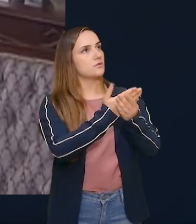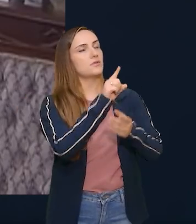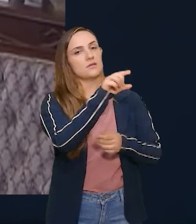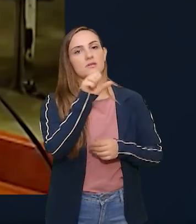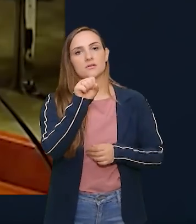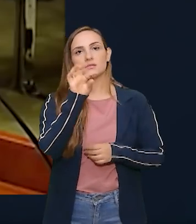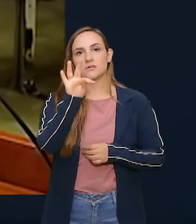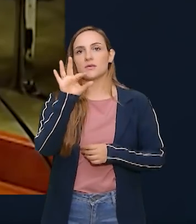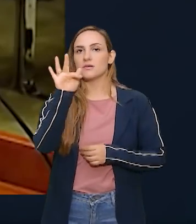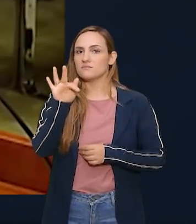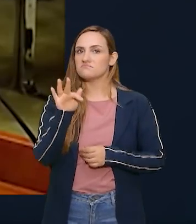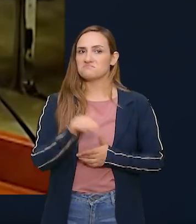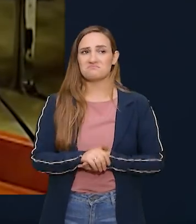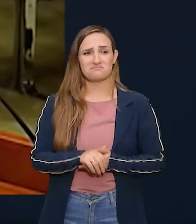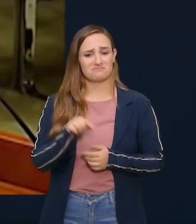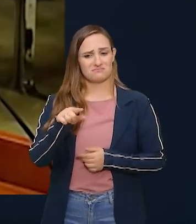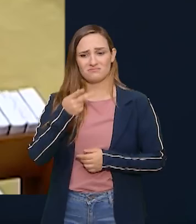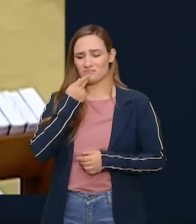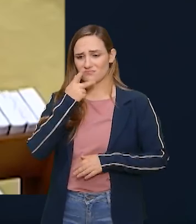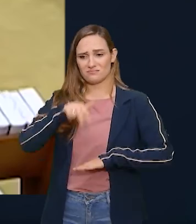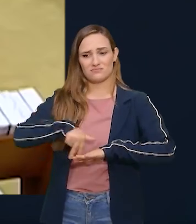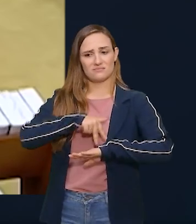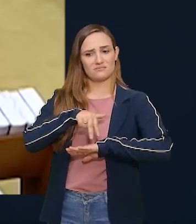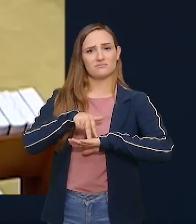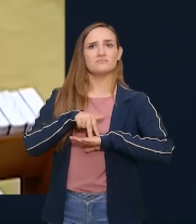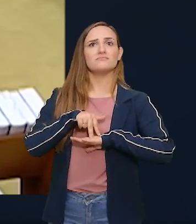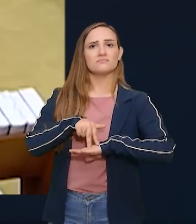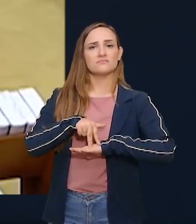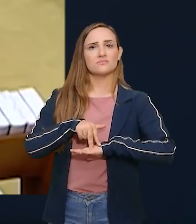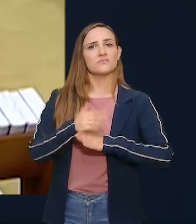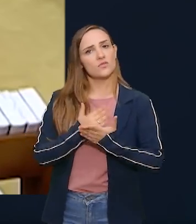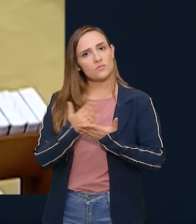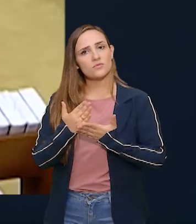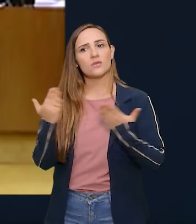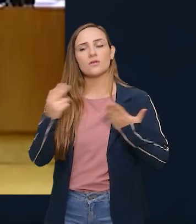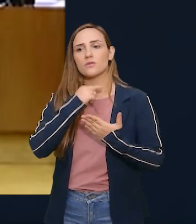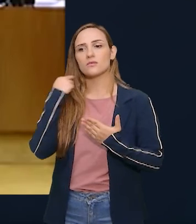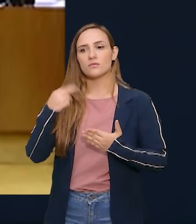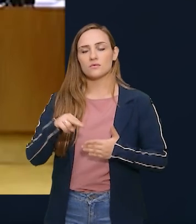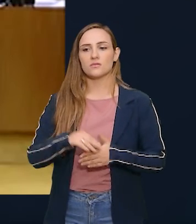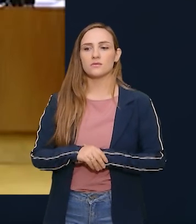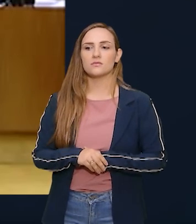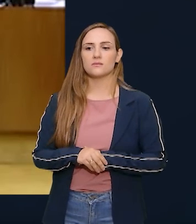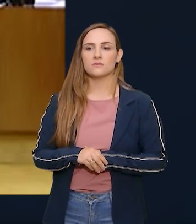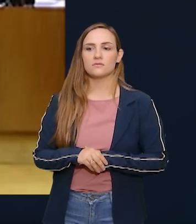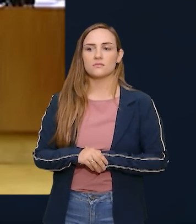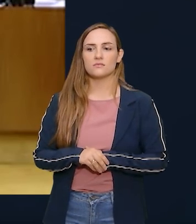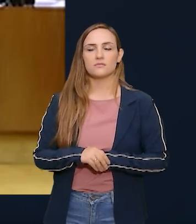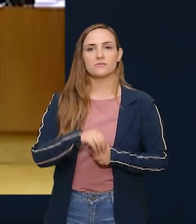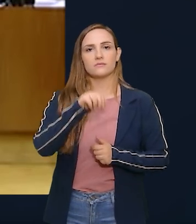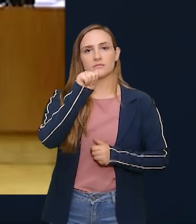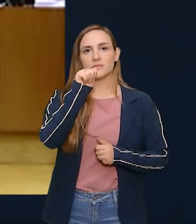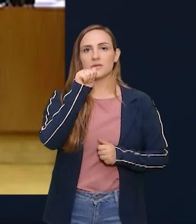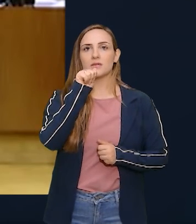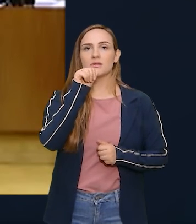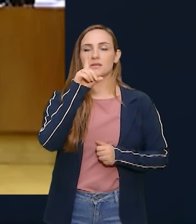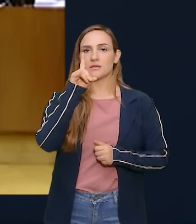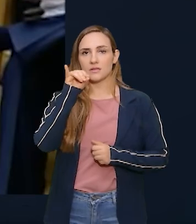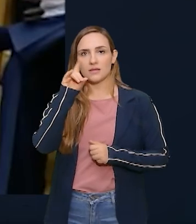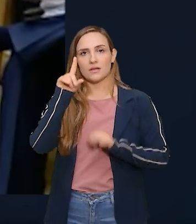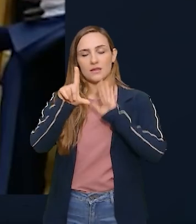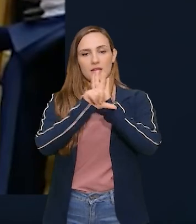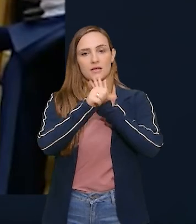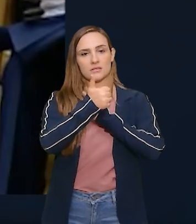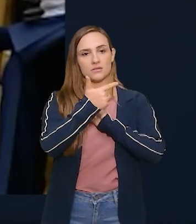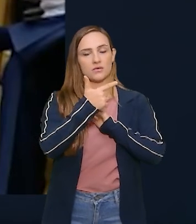Tribunal Federal. Sem falar na sustentação oral no plenário da Suprema Corte, que aconteceu no início de novembro. A presente ação direta tem como